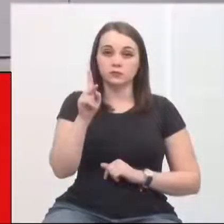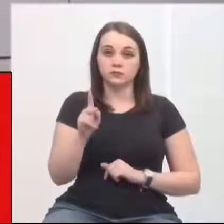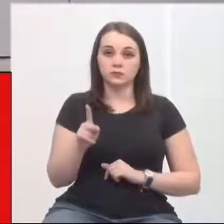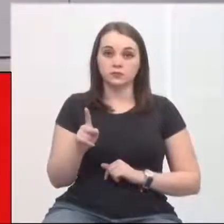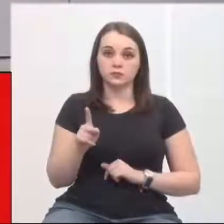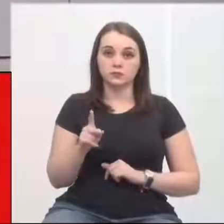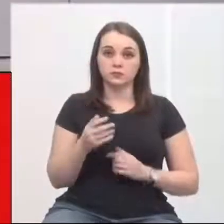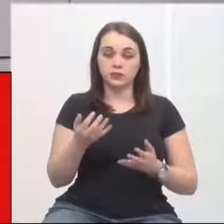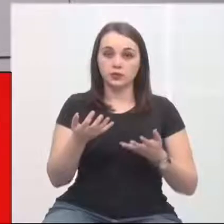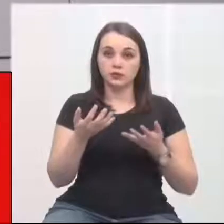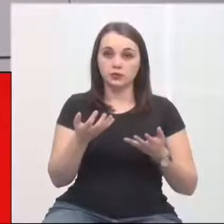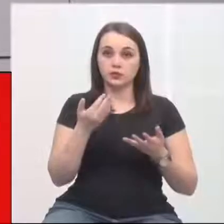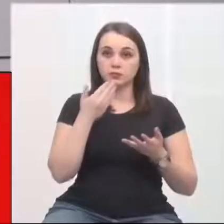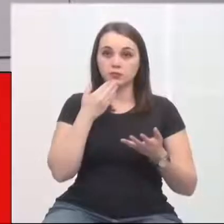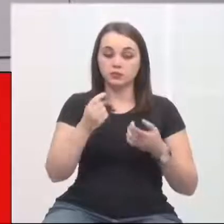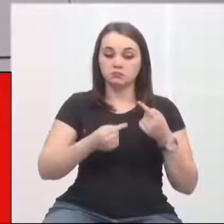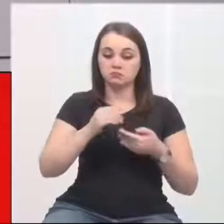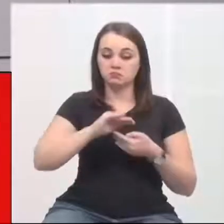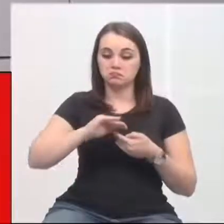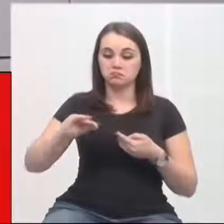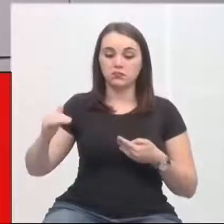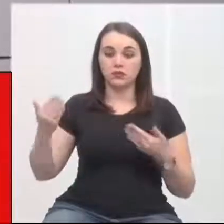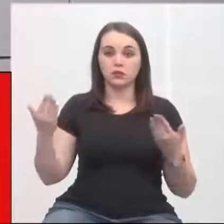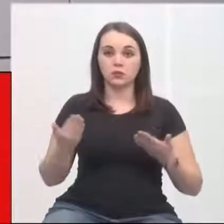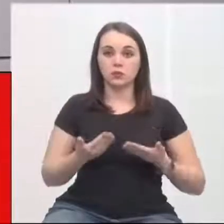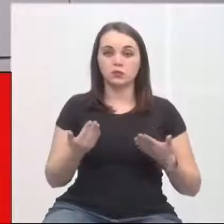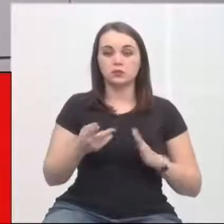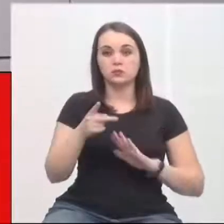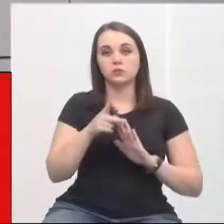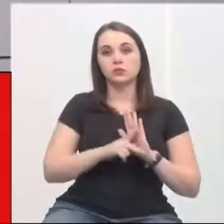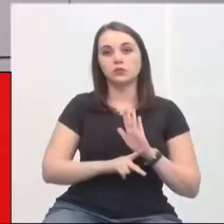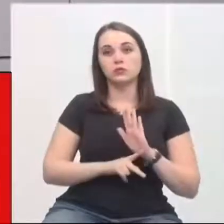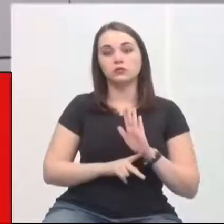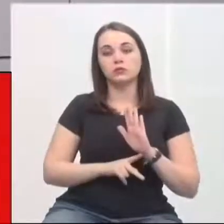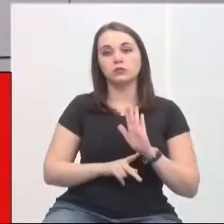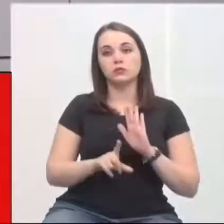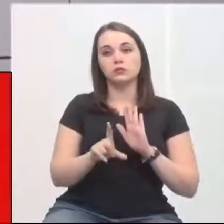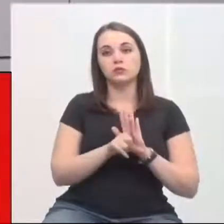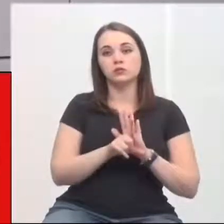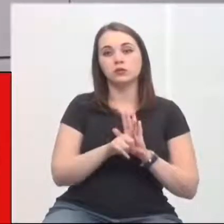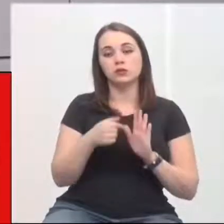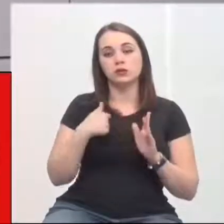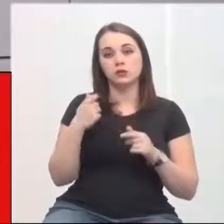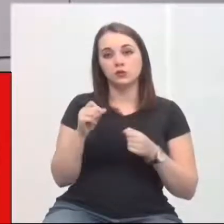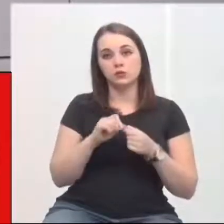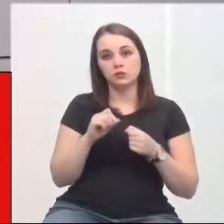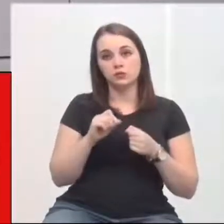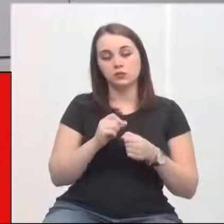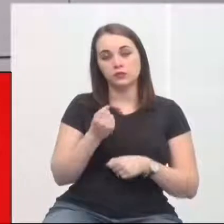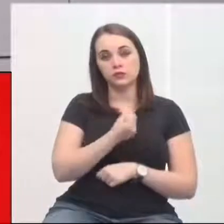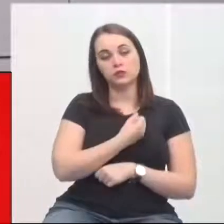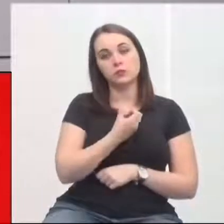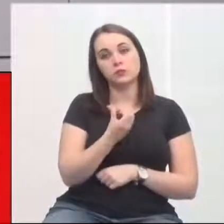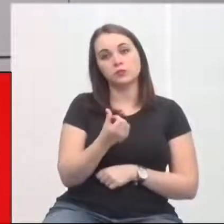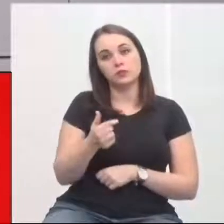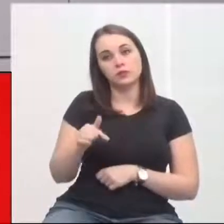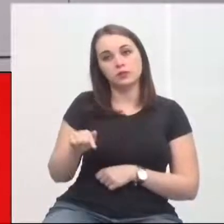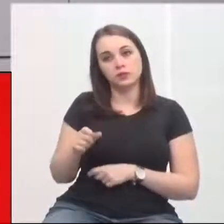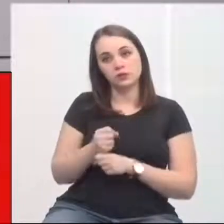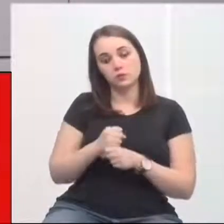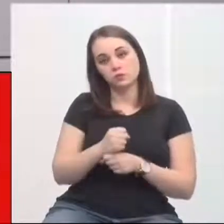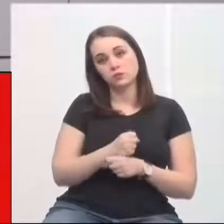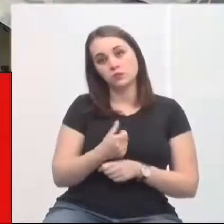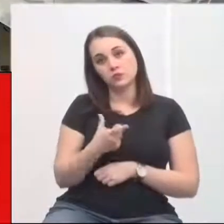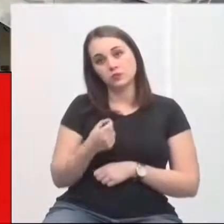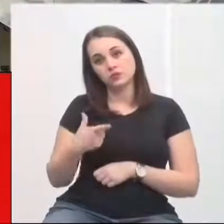Só solicitar retirar de tramitação projeto de lei de minha autoria 67/2021. Atendido